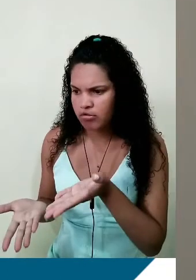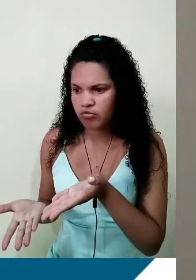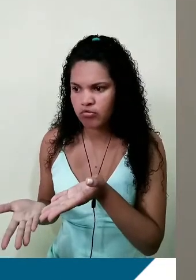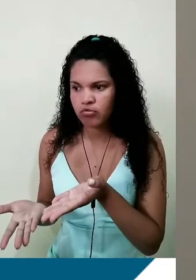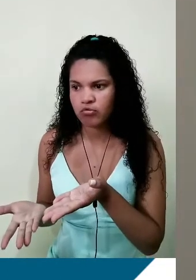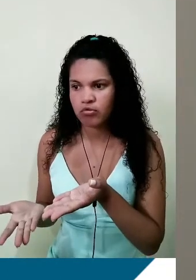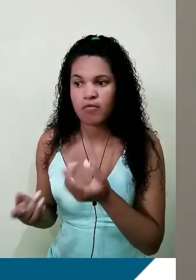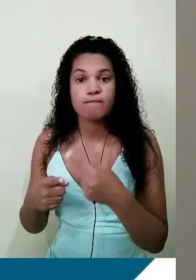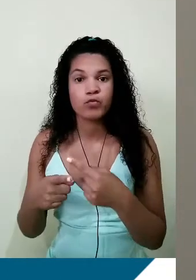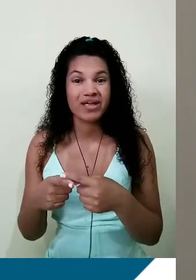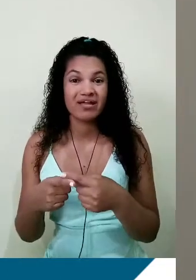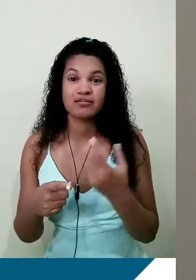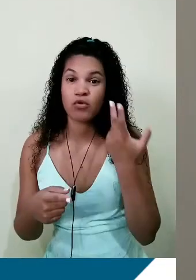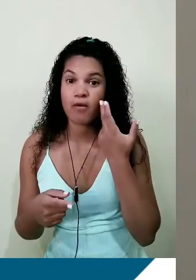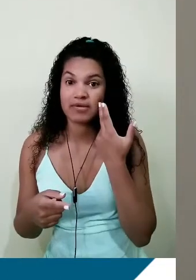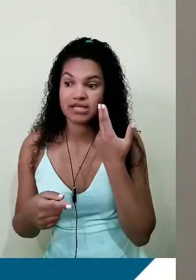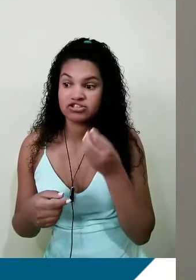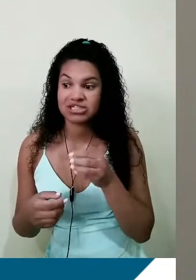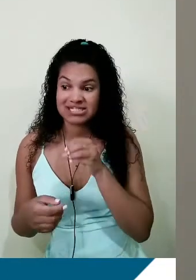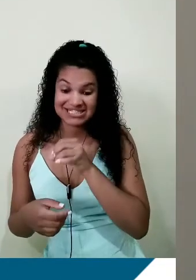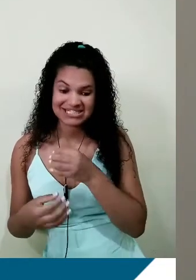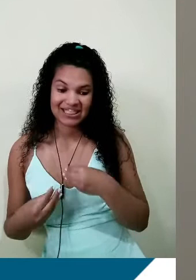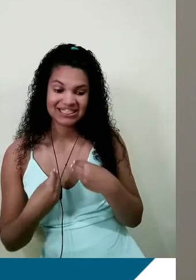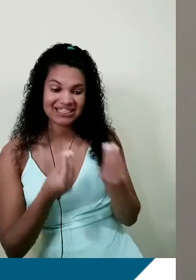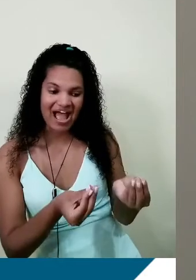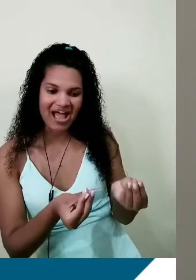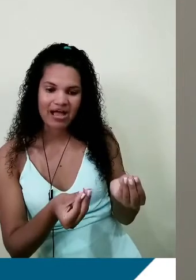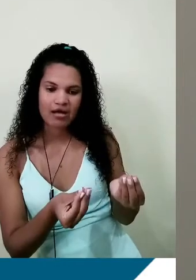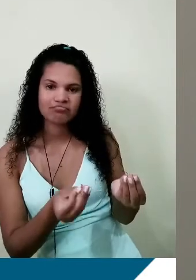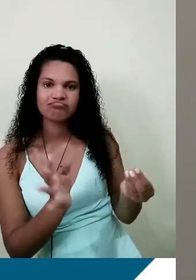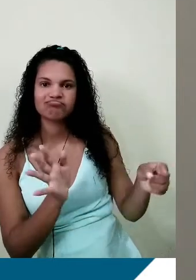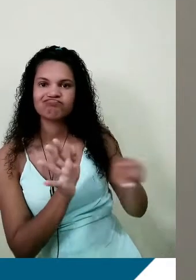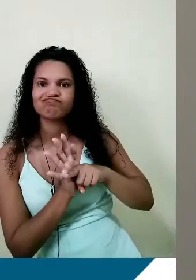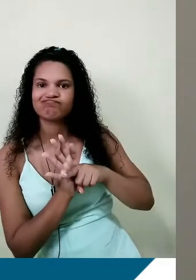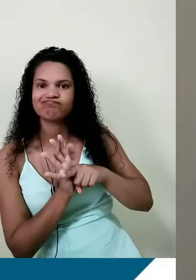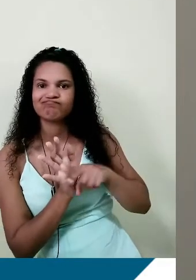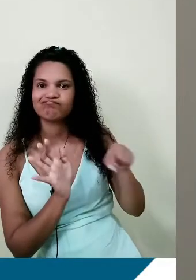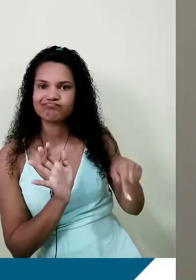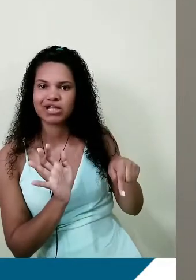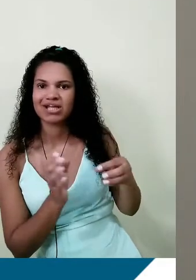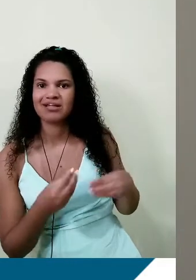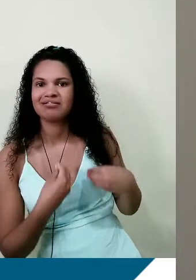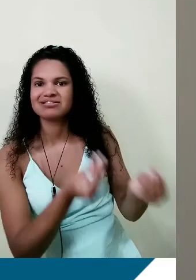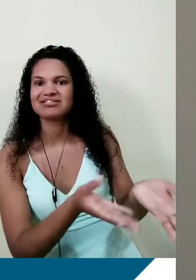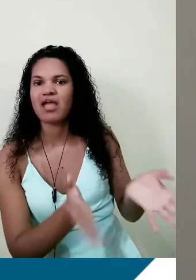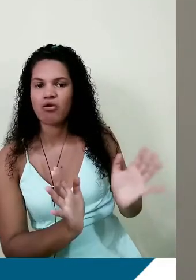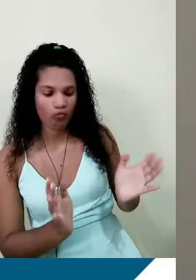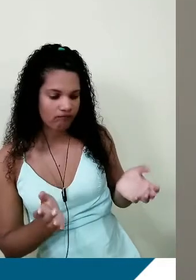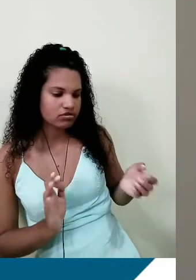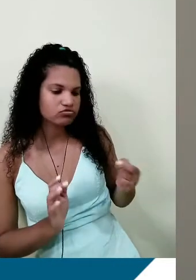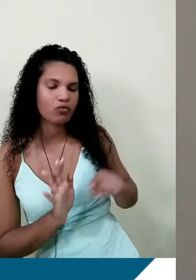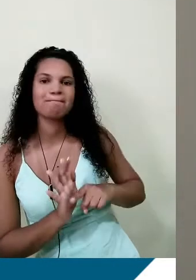tipicamente, quem cede calor está perdendo, está doando energia. E este